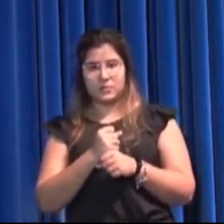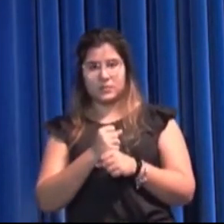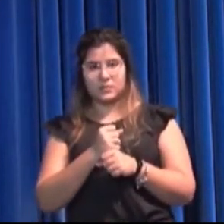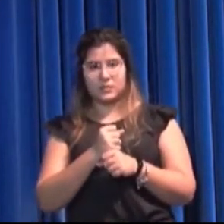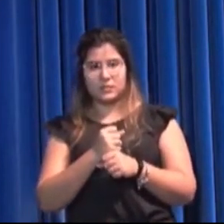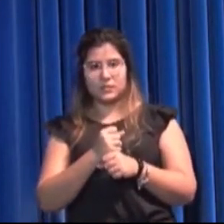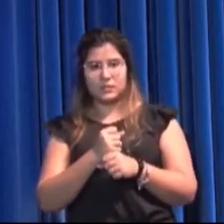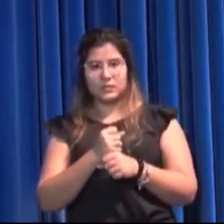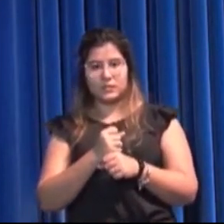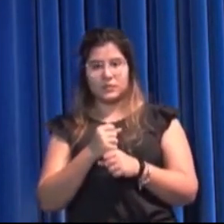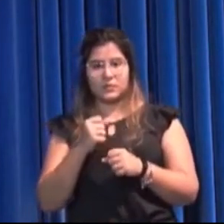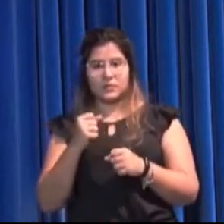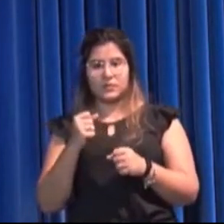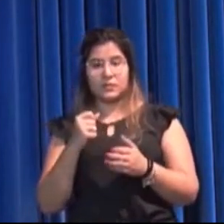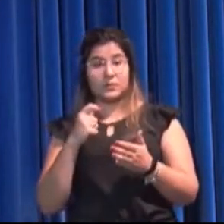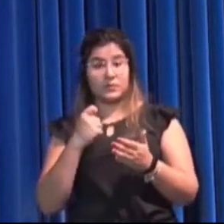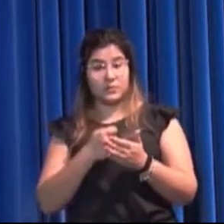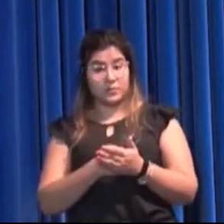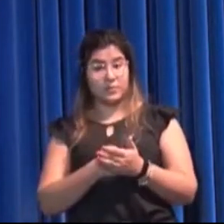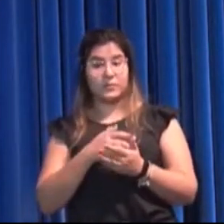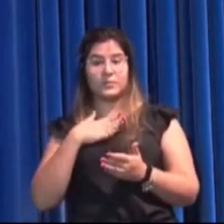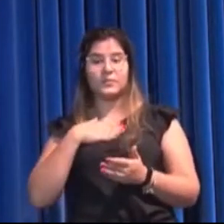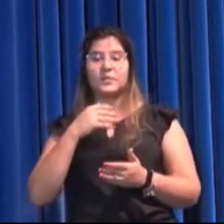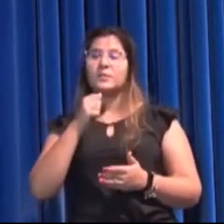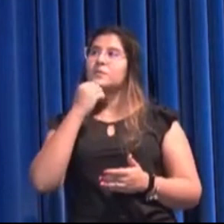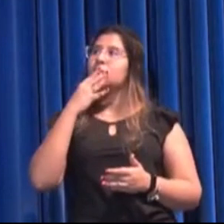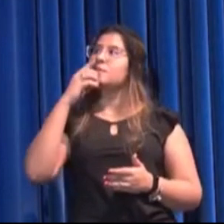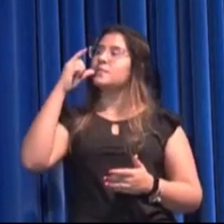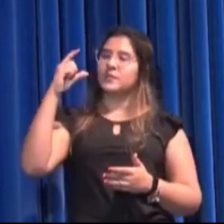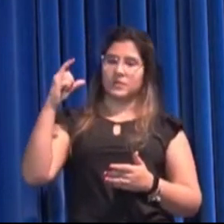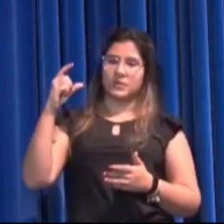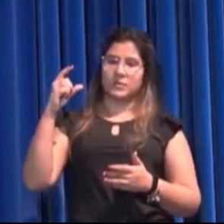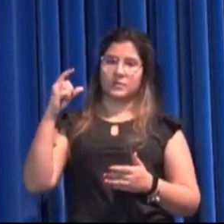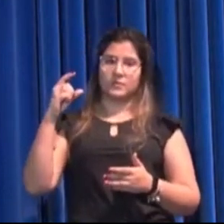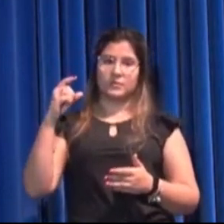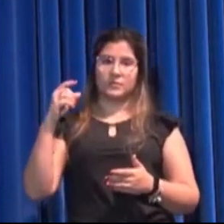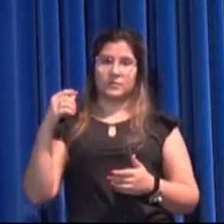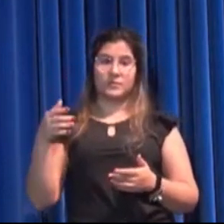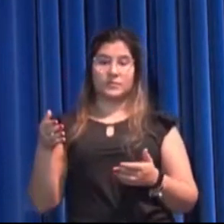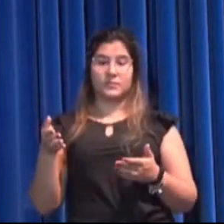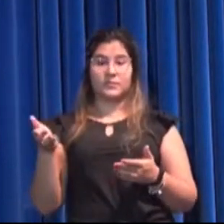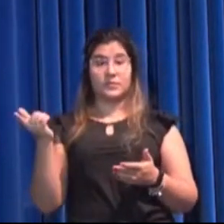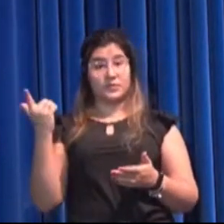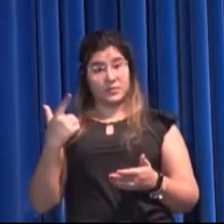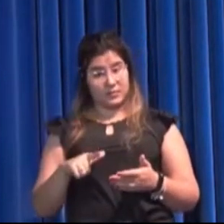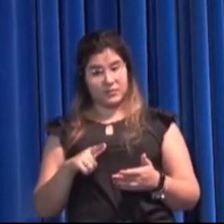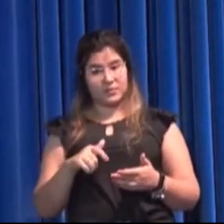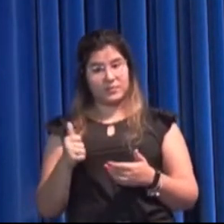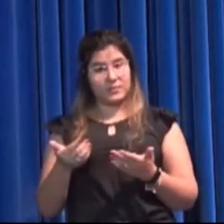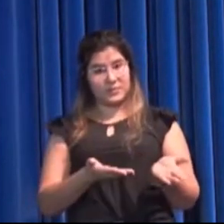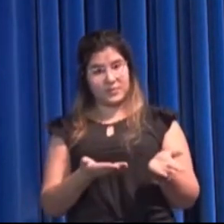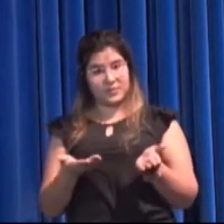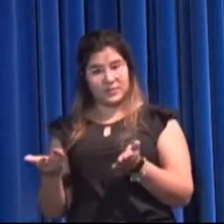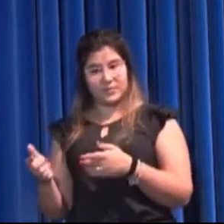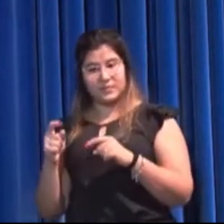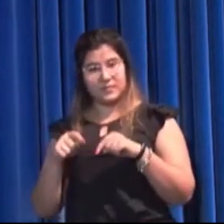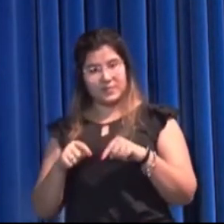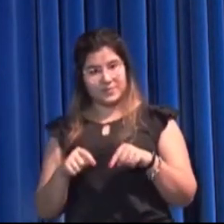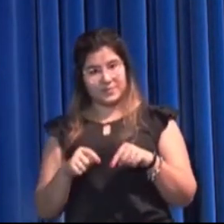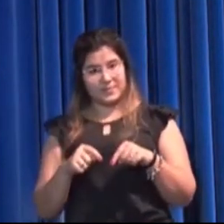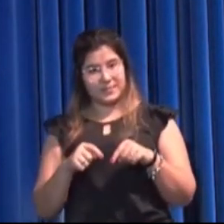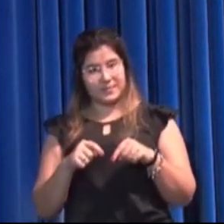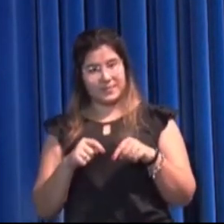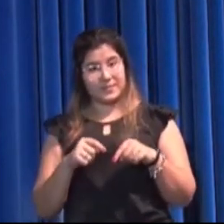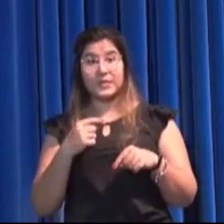para convosco a minha boa palavra, tornando a trazer-vos para este lugar.